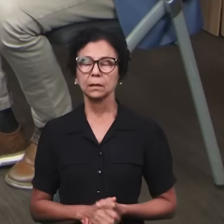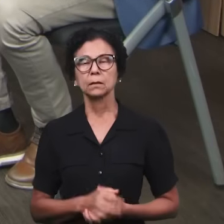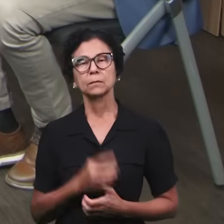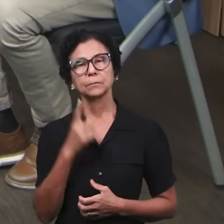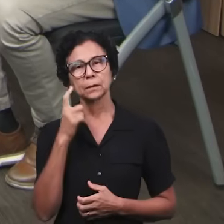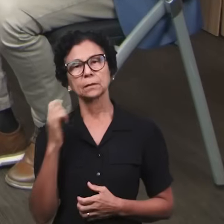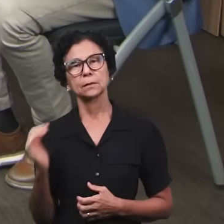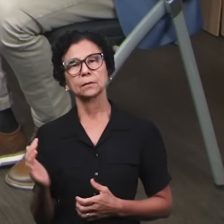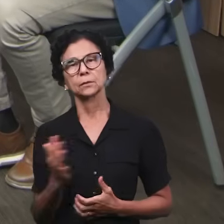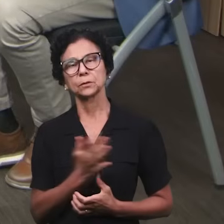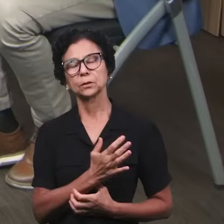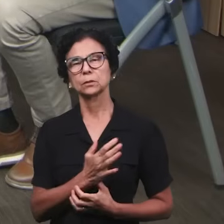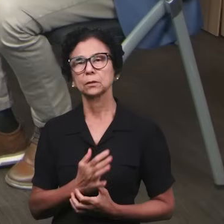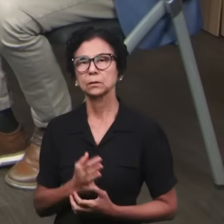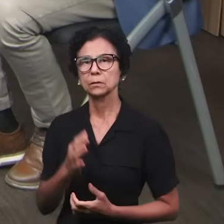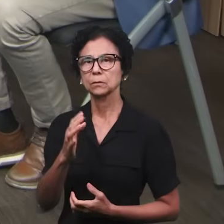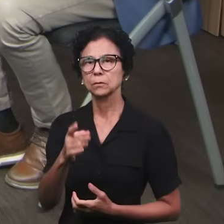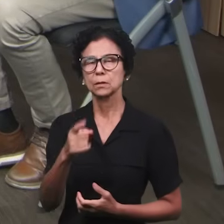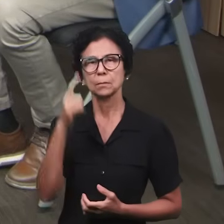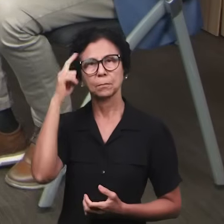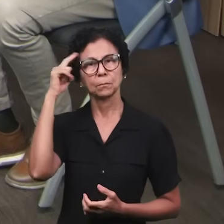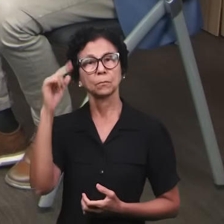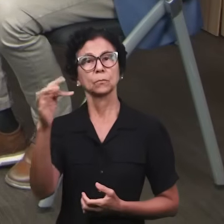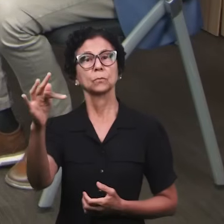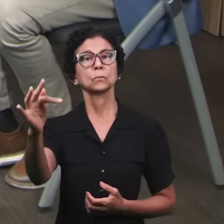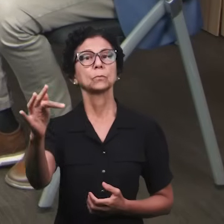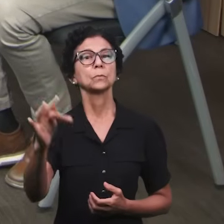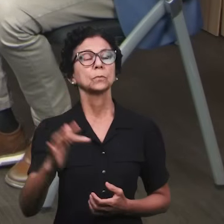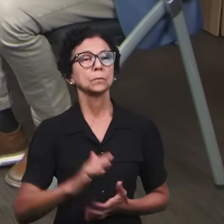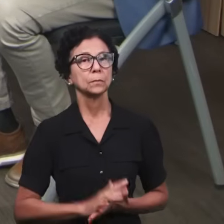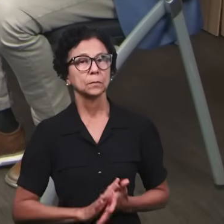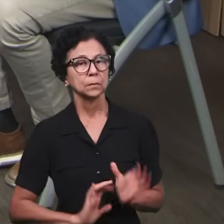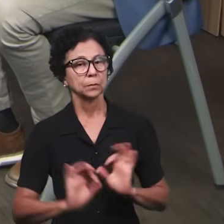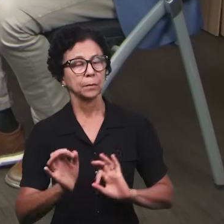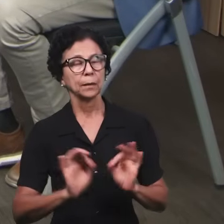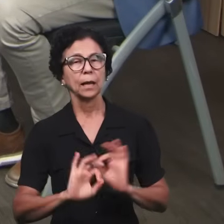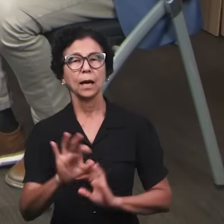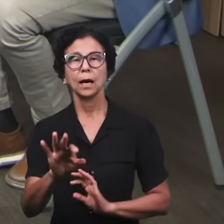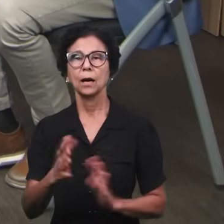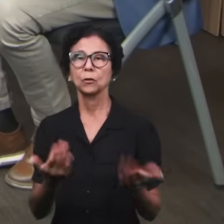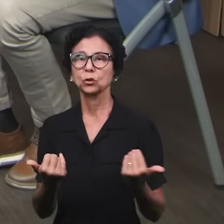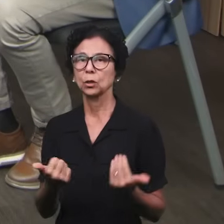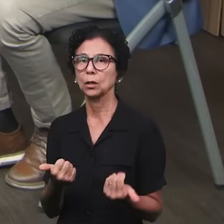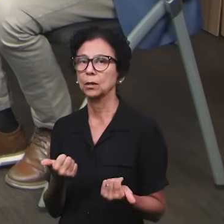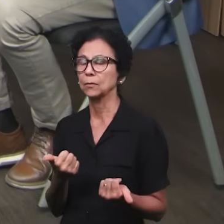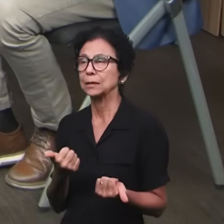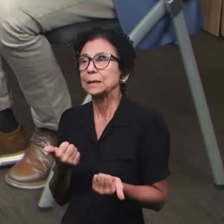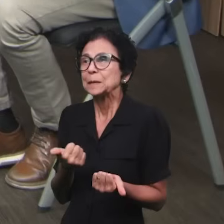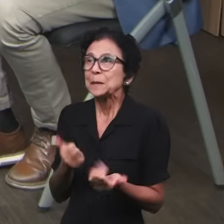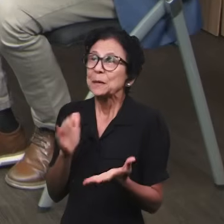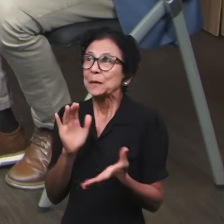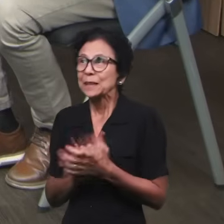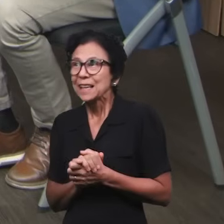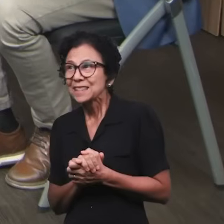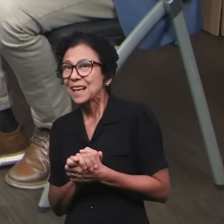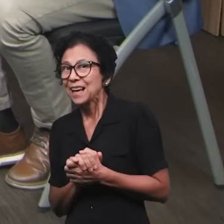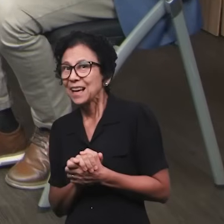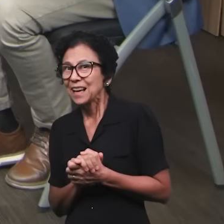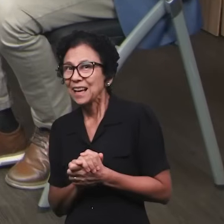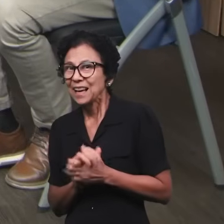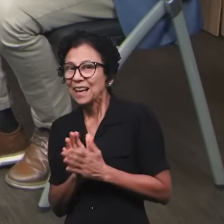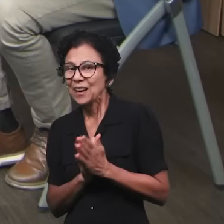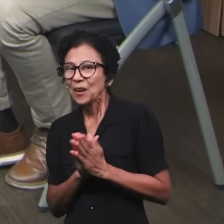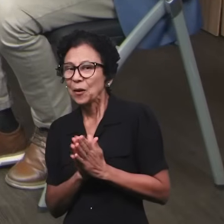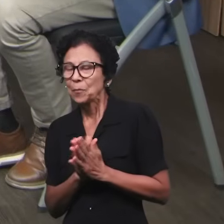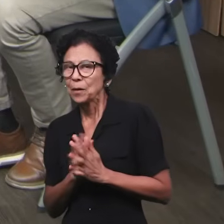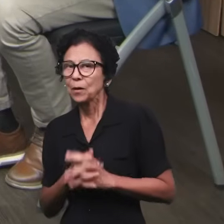que você pense à frente, né? É igual o casamento. O jovem pensa no casamento só o dia do casamento, né?